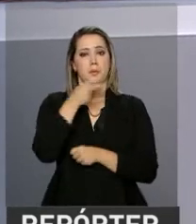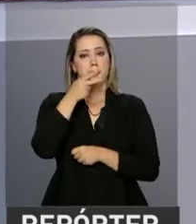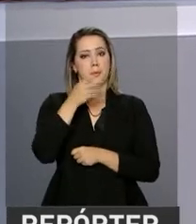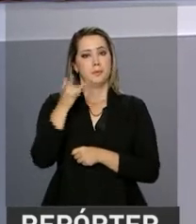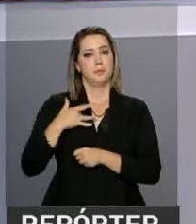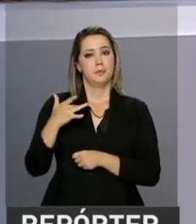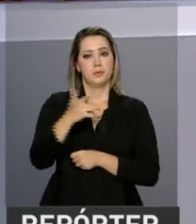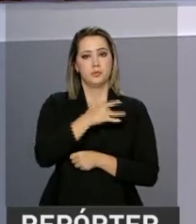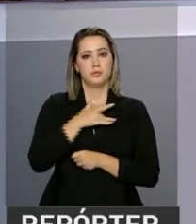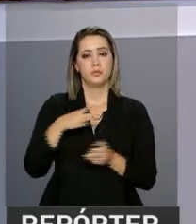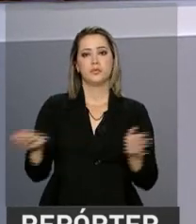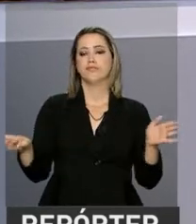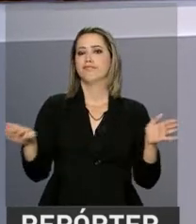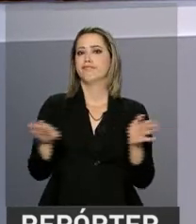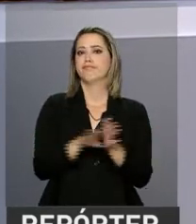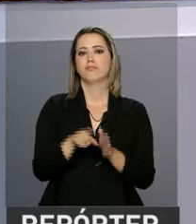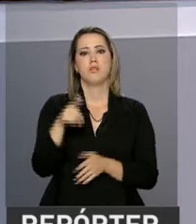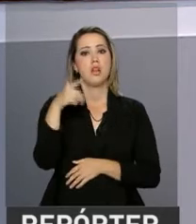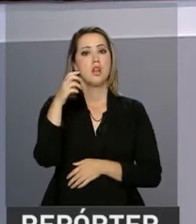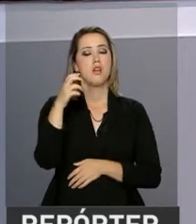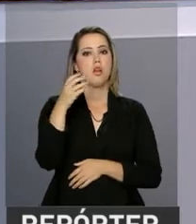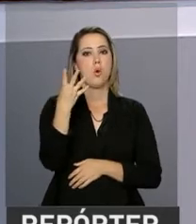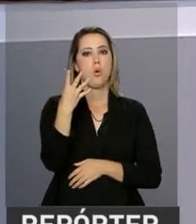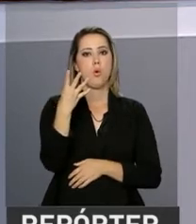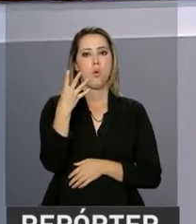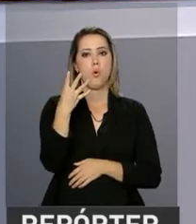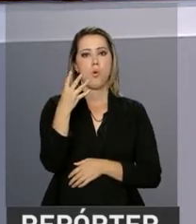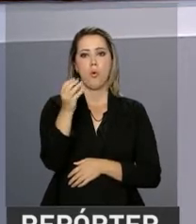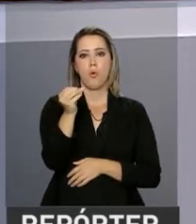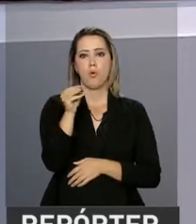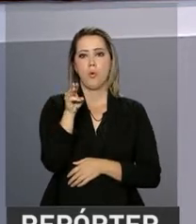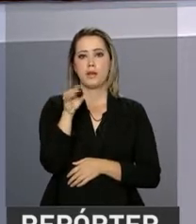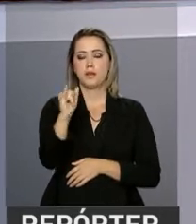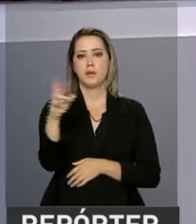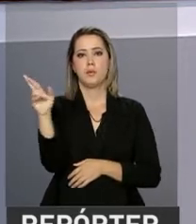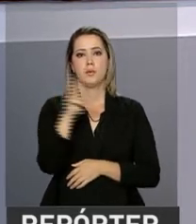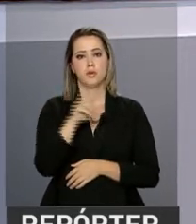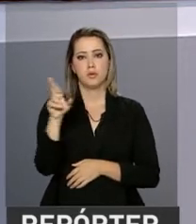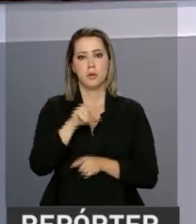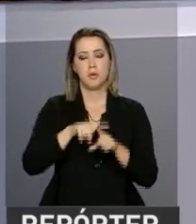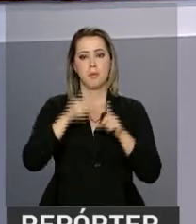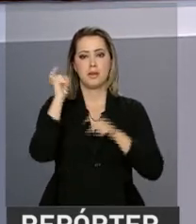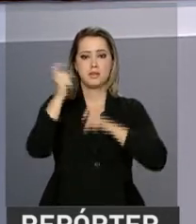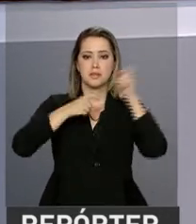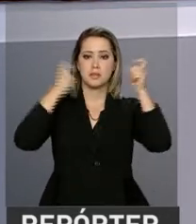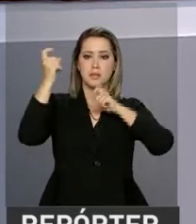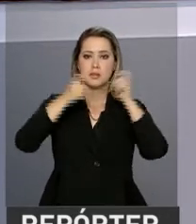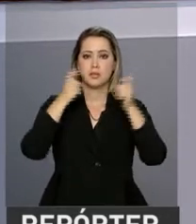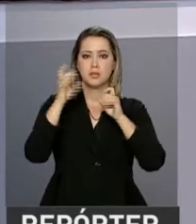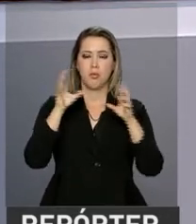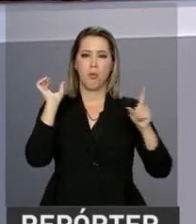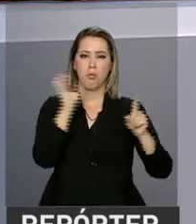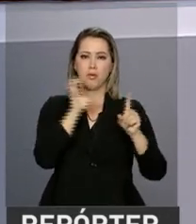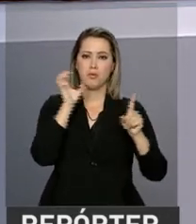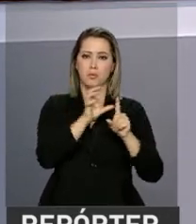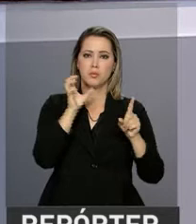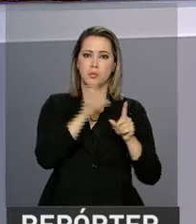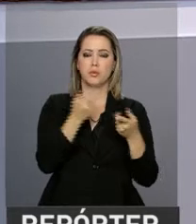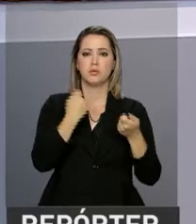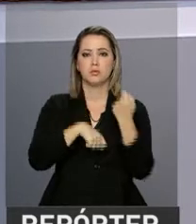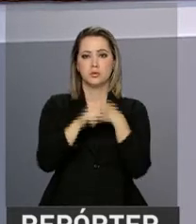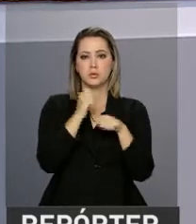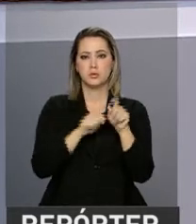o ministro Ricardo Barros, chega a 40 bilhões de reais. Mas a preocupação do governo vai além do impacto econômico. Só